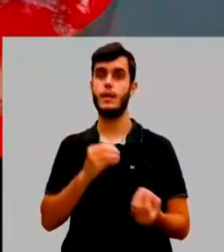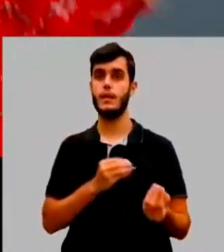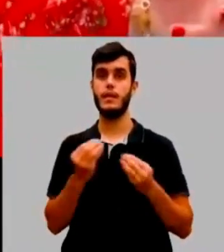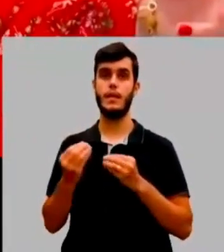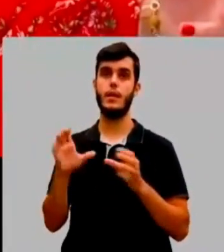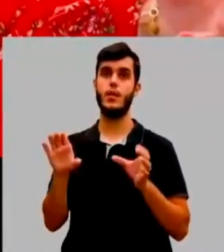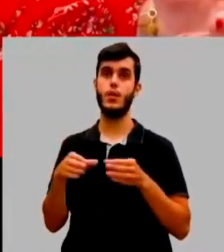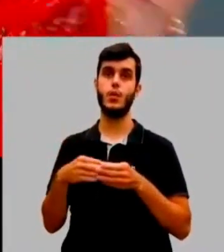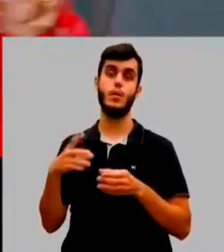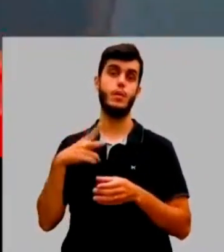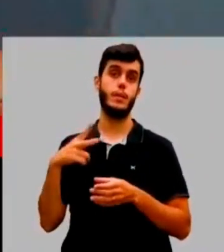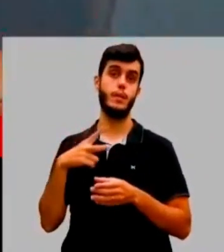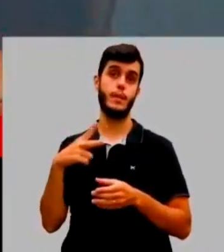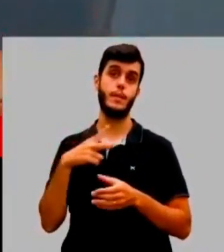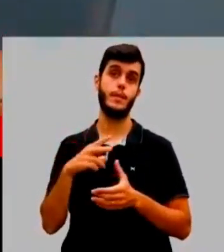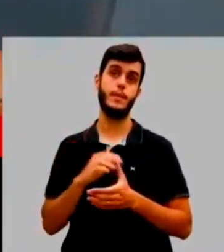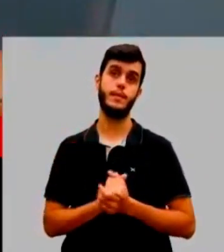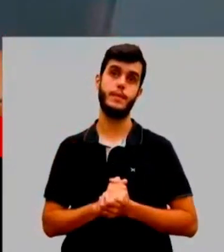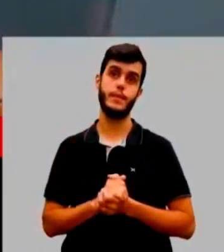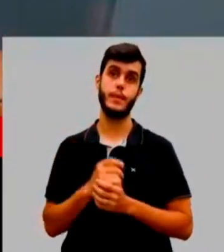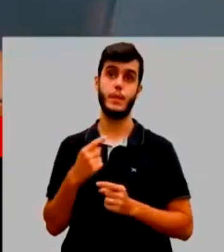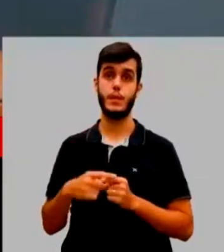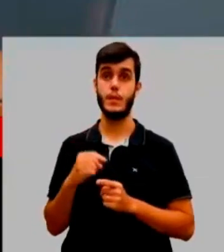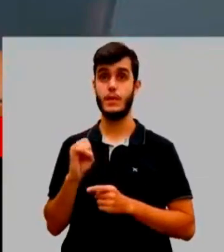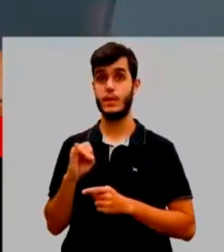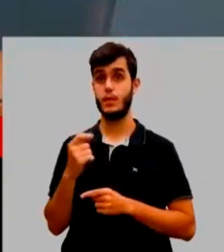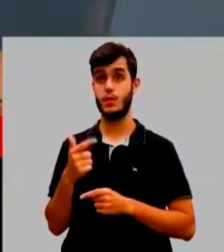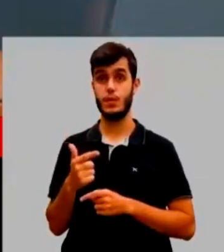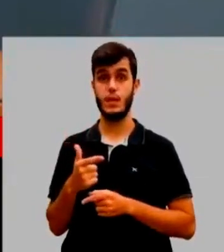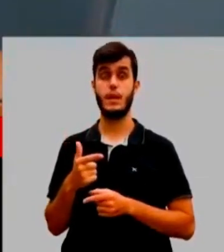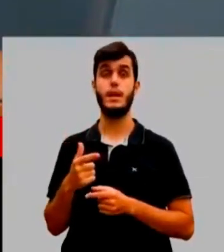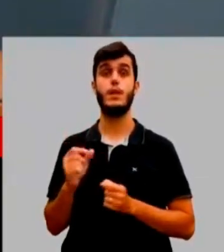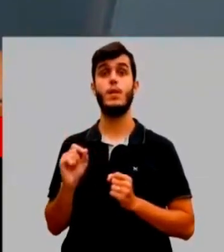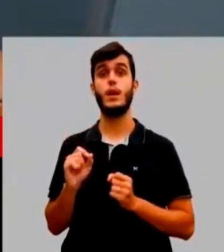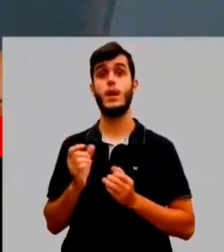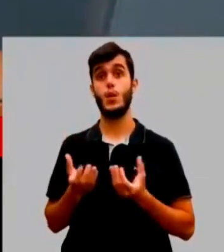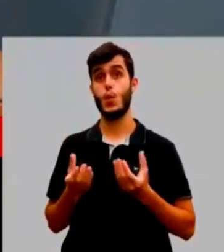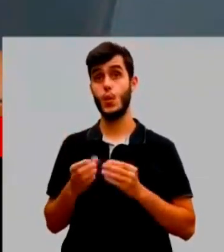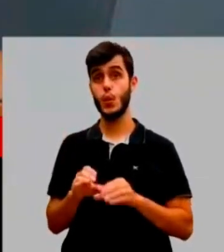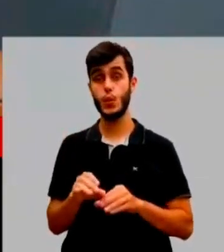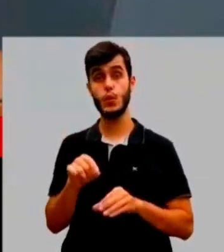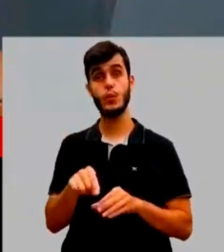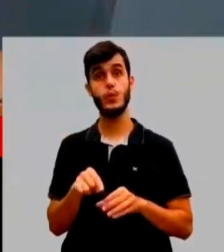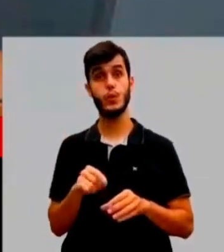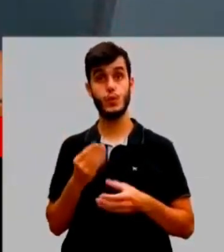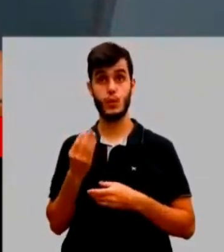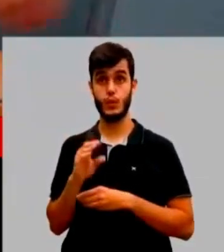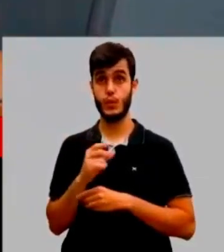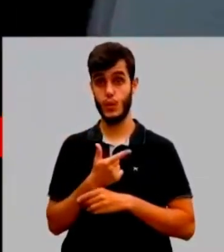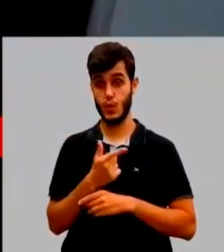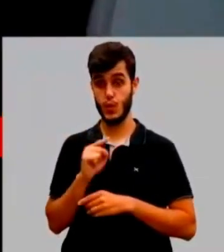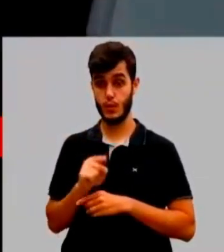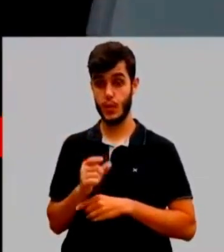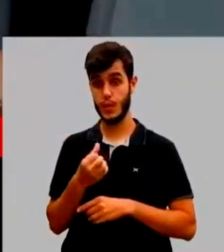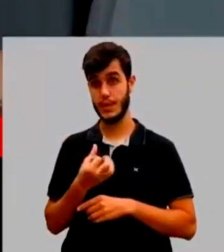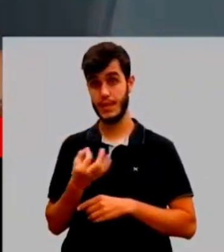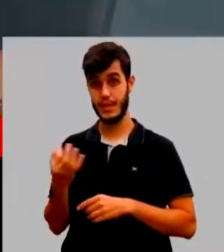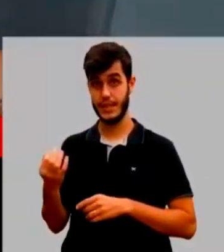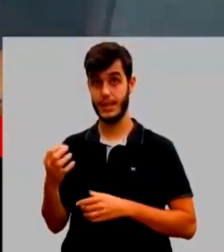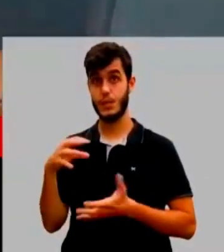grupos privados porque se você não tem política de concurso nós temos hoje 2600 cargos